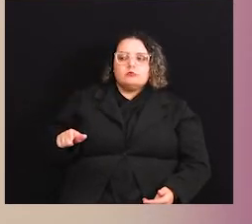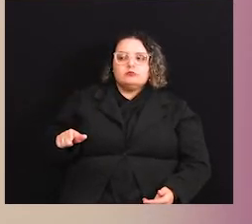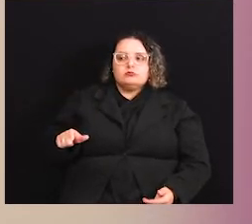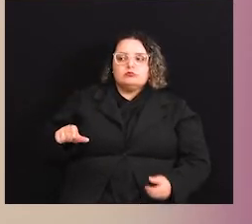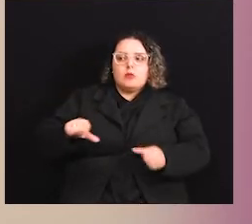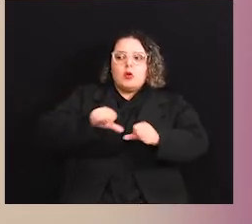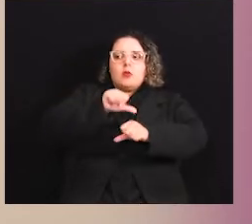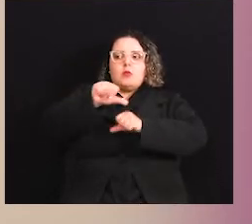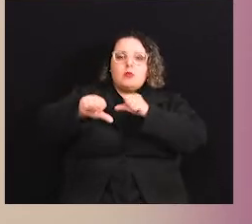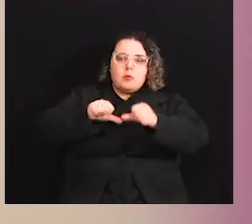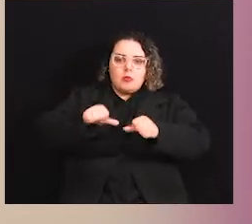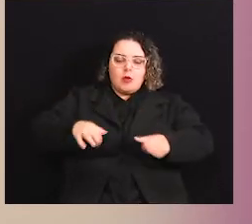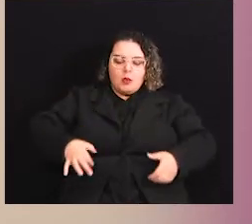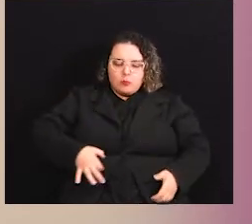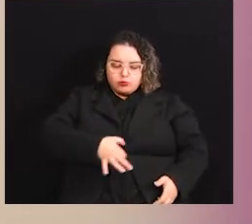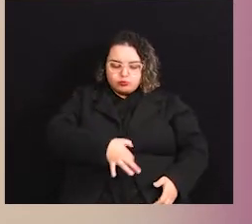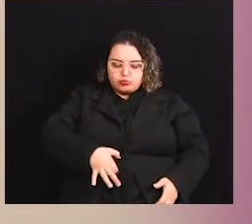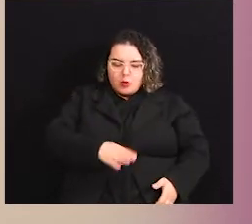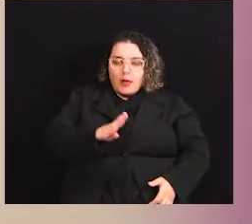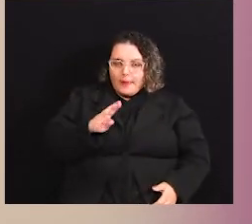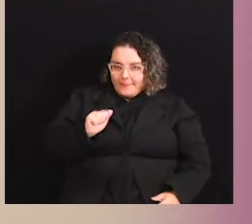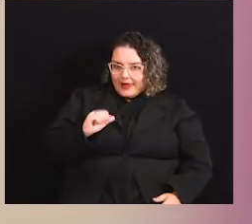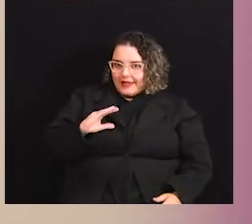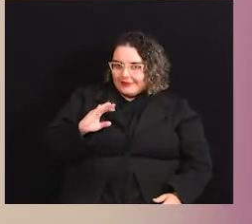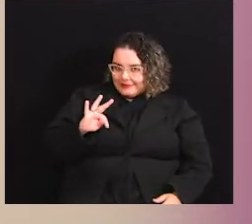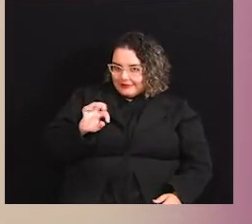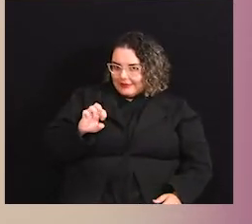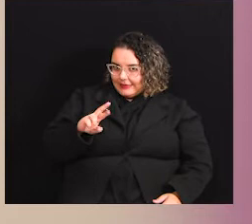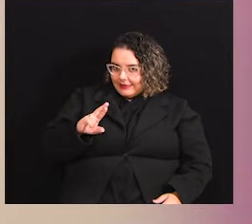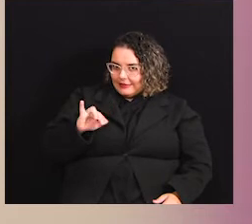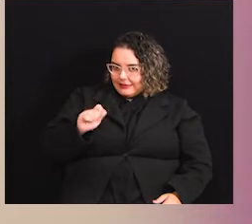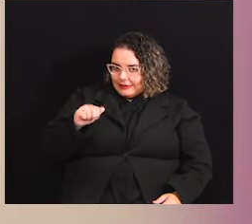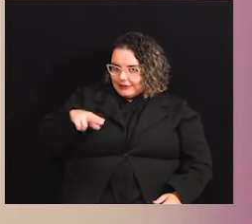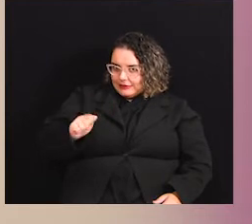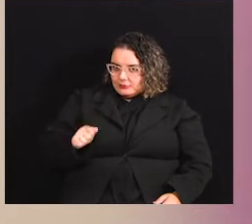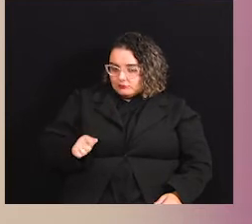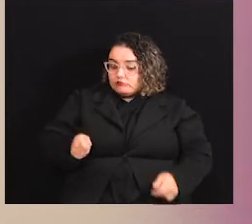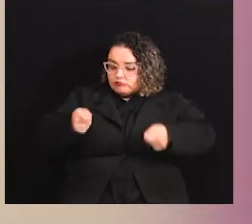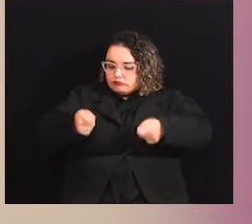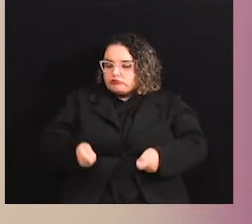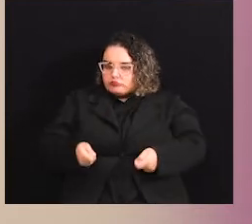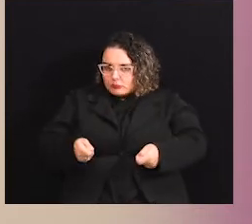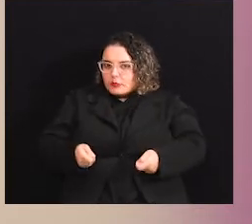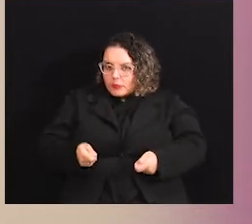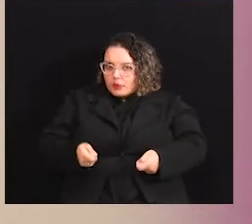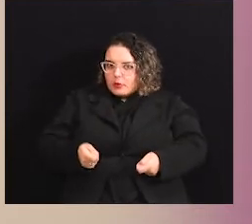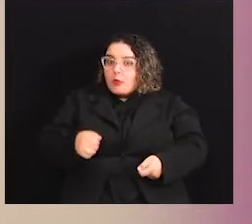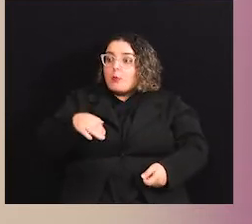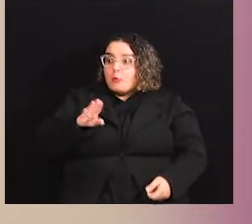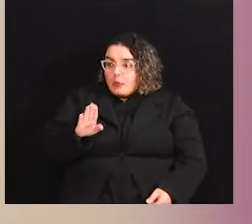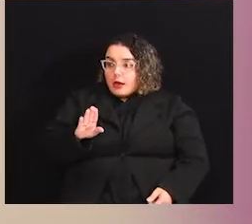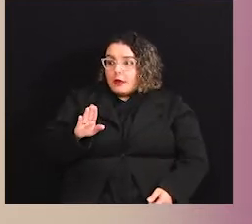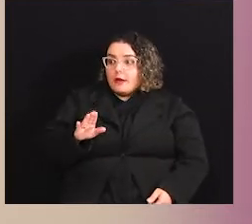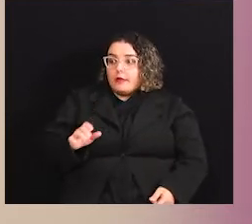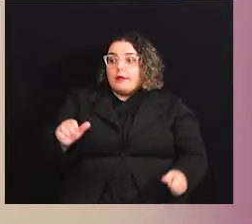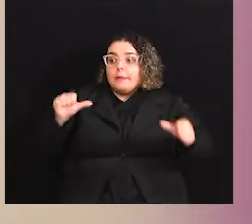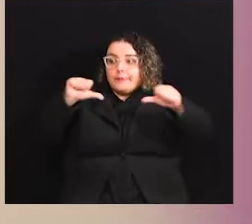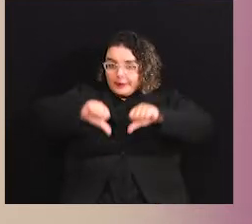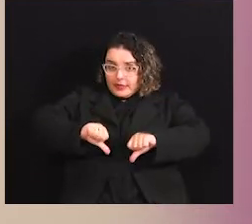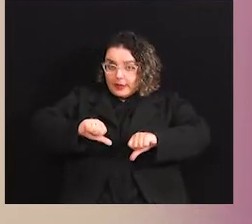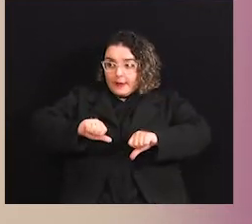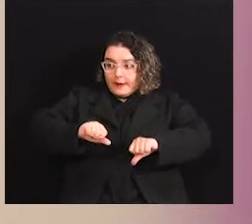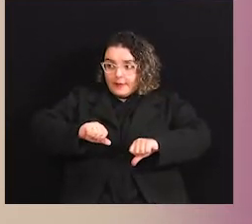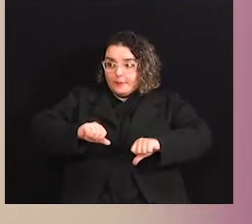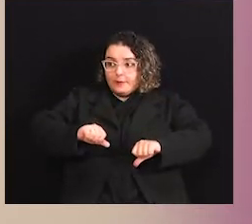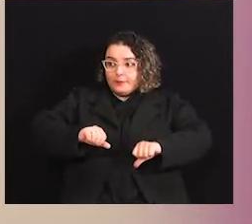vai mudar a flora bacteriana de uma maneira muito mais incisiva, vai ter muito mais bactérias deletérias, que são as